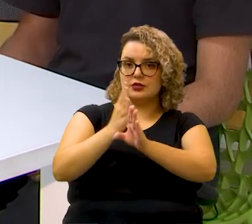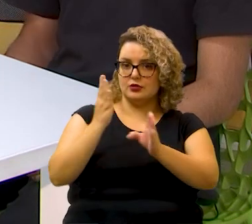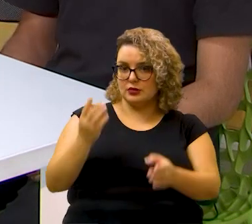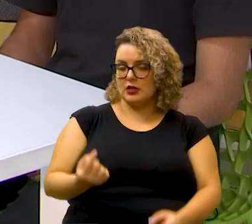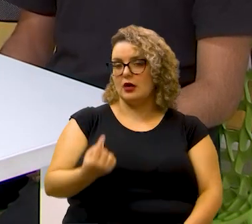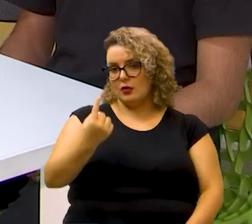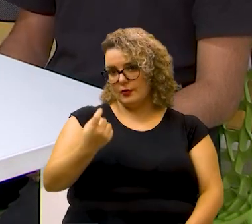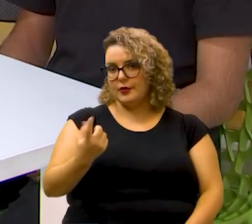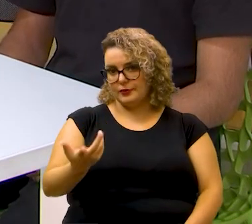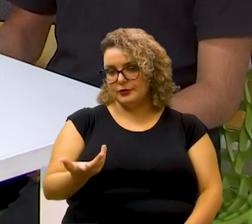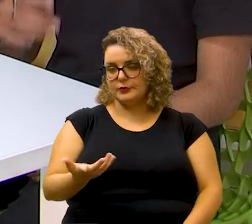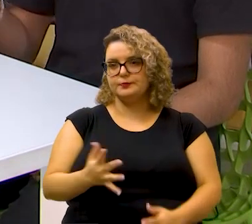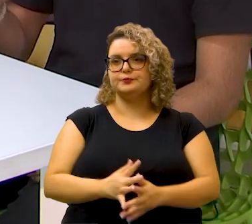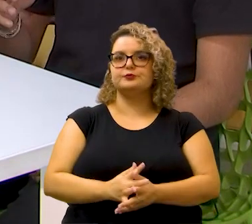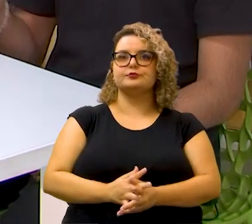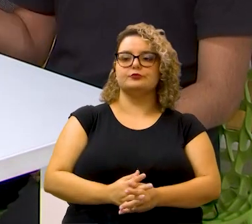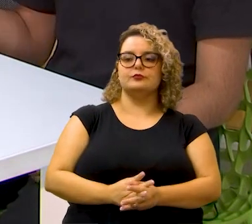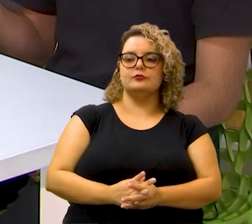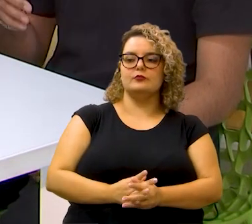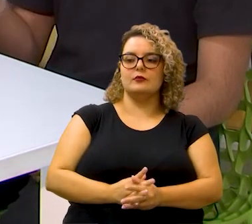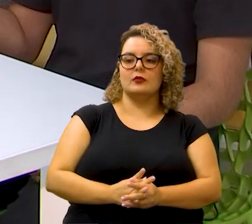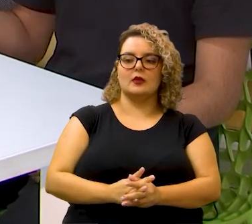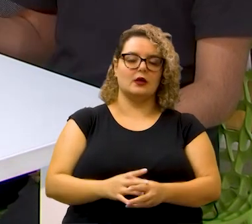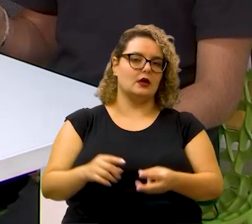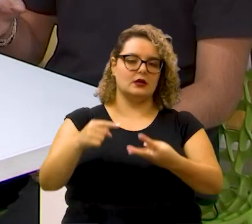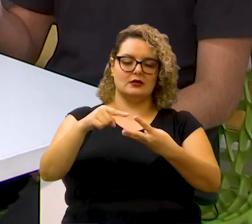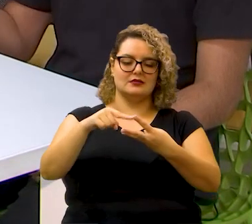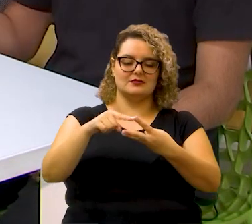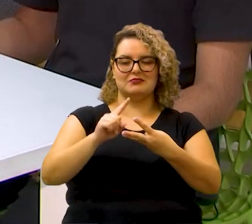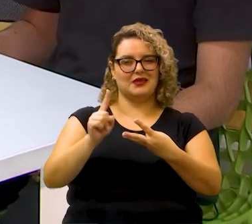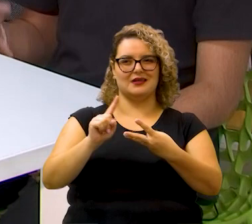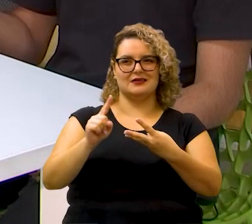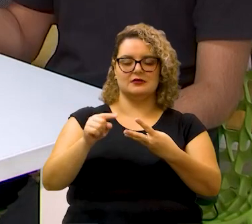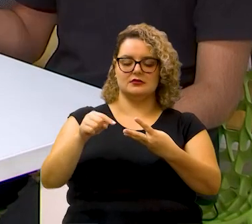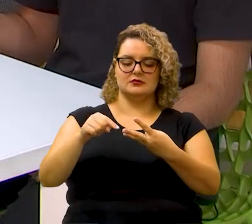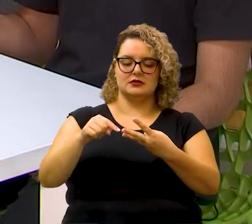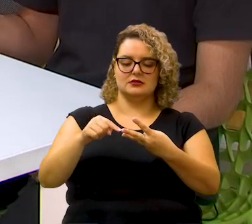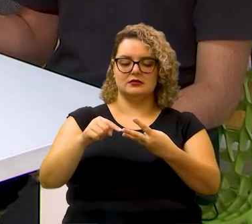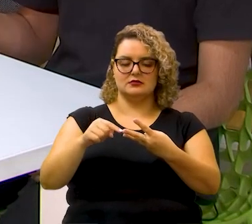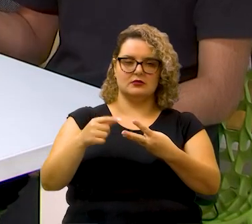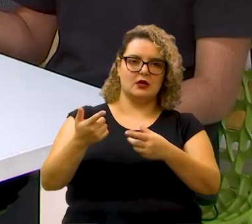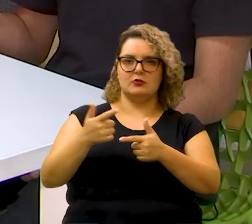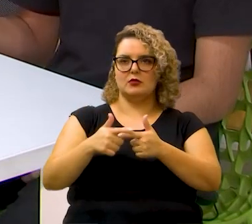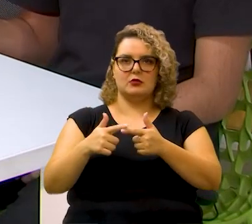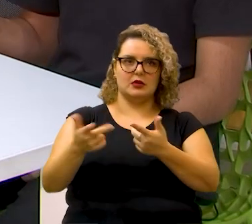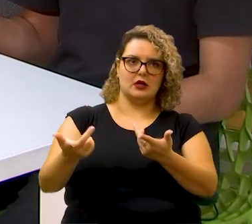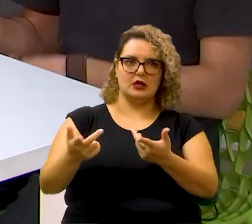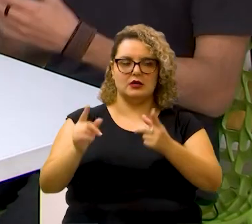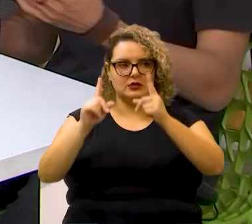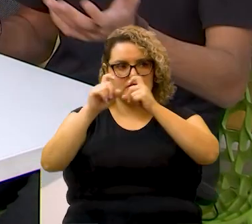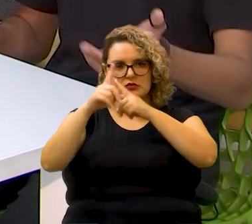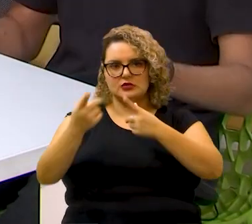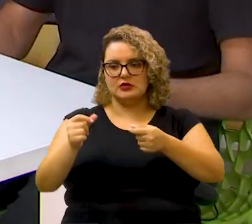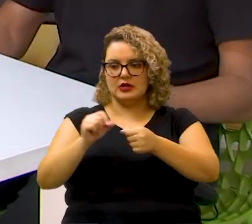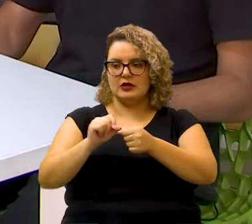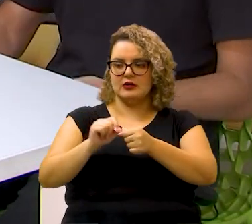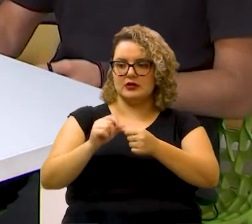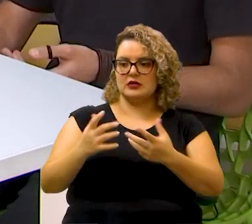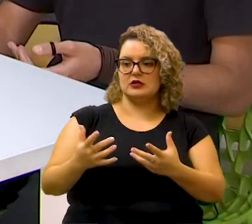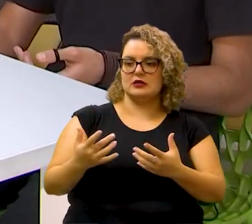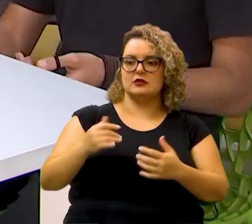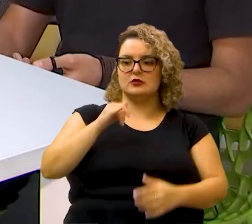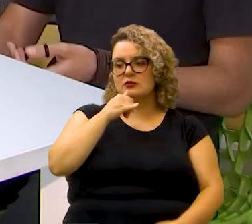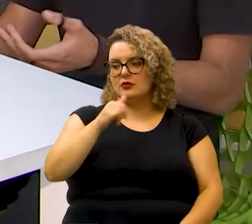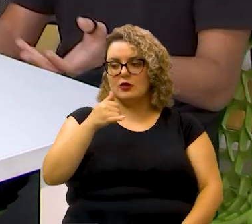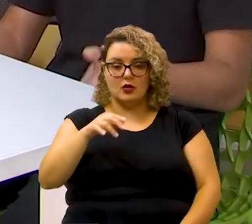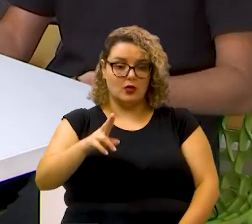final. A gente foi descartando elas aos poucos, por algum problema, por exemplo, seria muito difícil de fazer